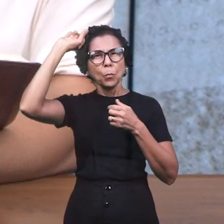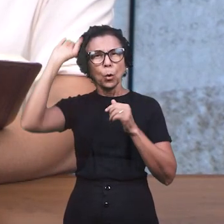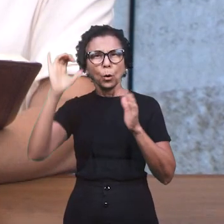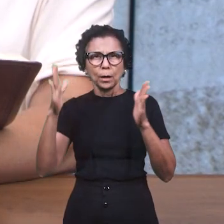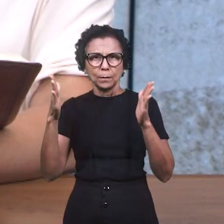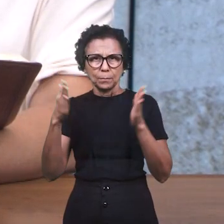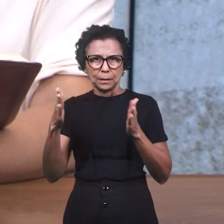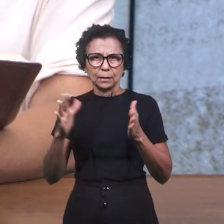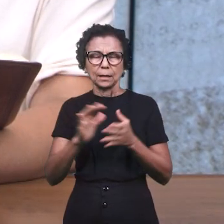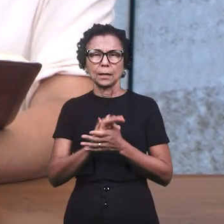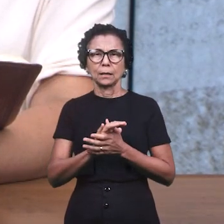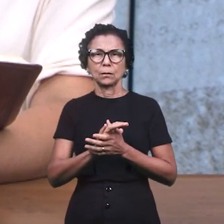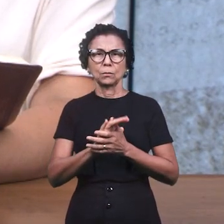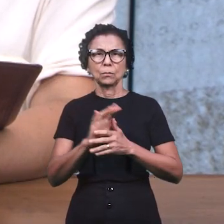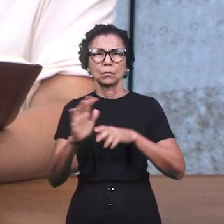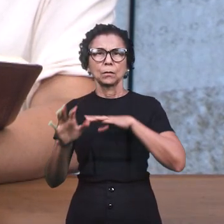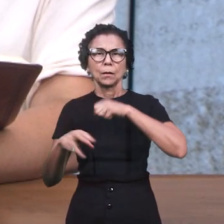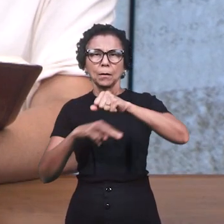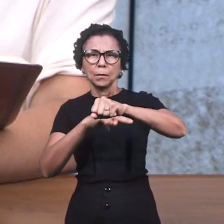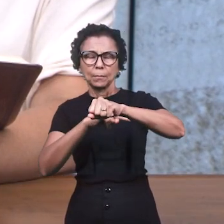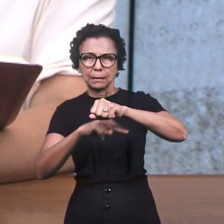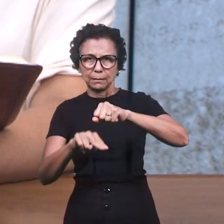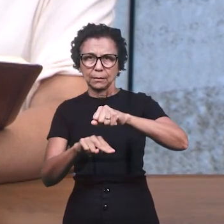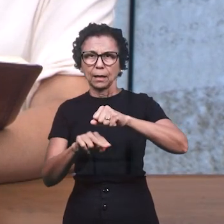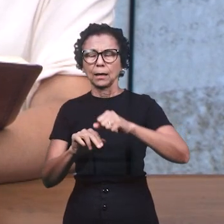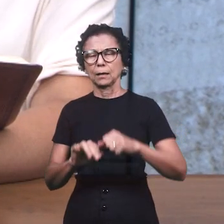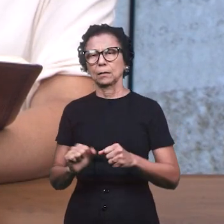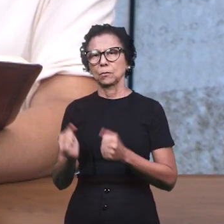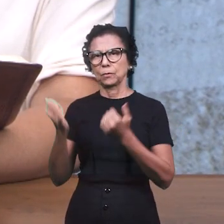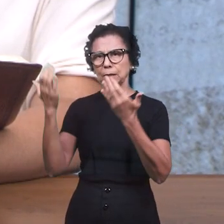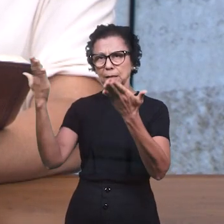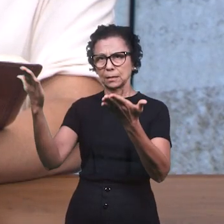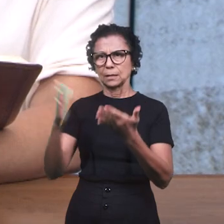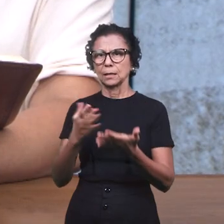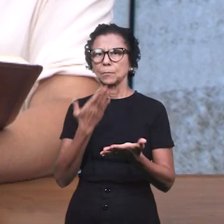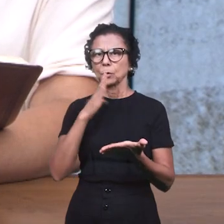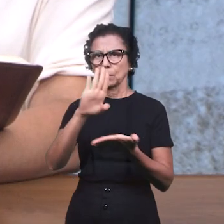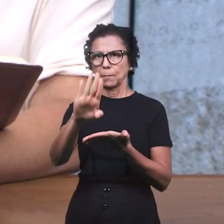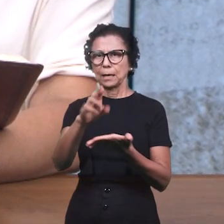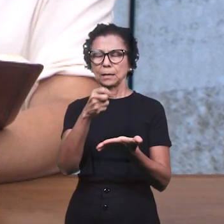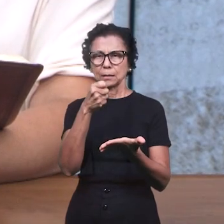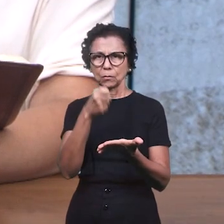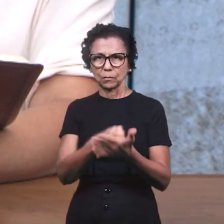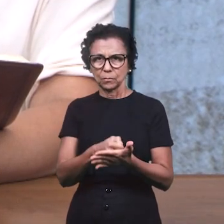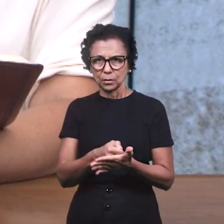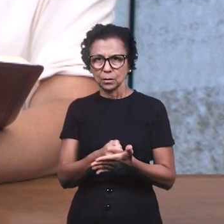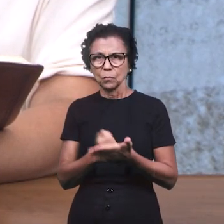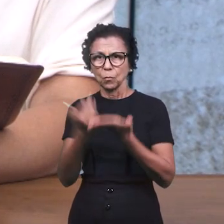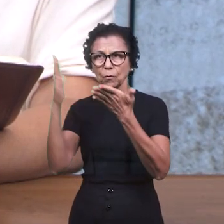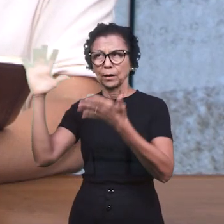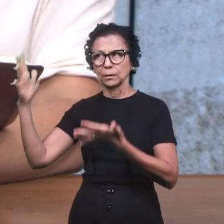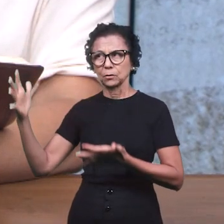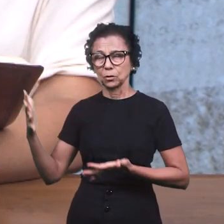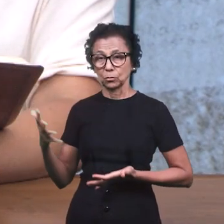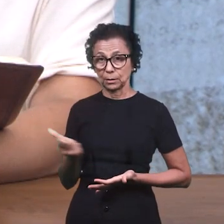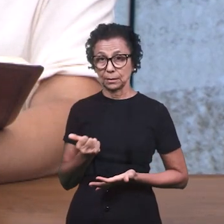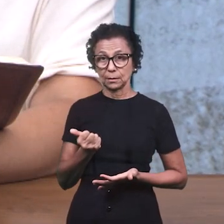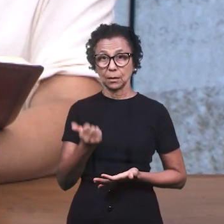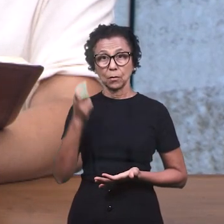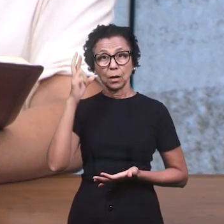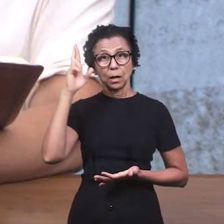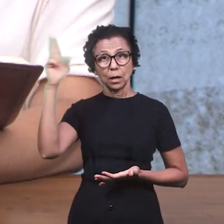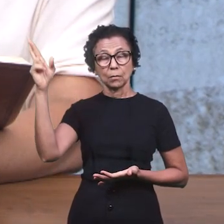ou sacrifício, para cumprir um voto ou um sacrifício pacífico ao Senhor, com o